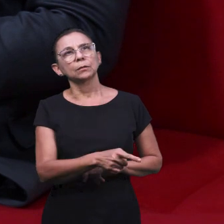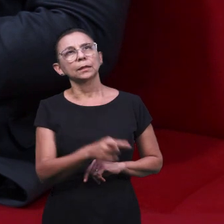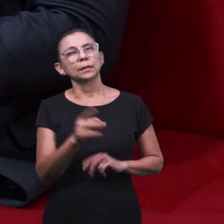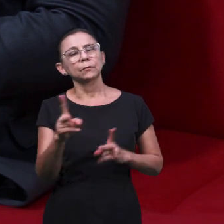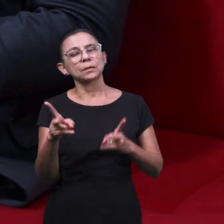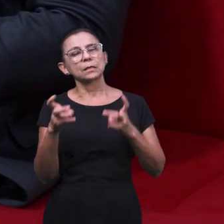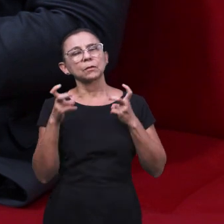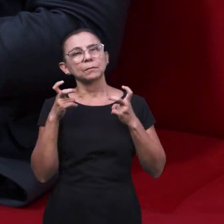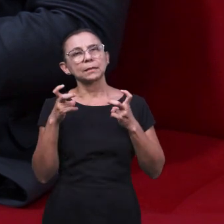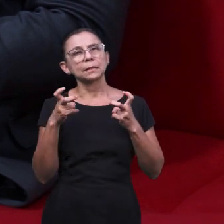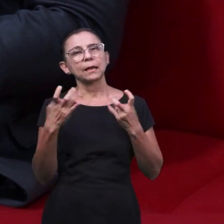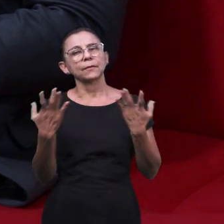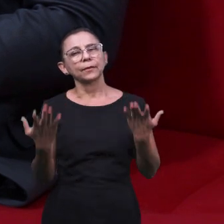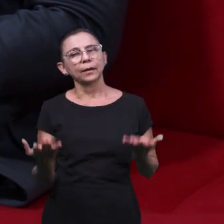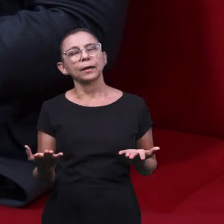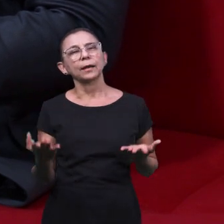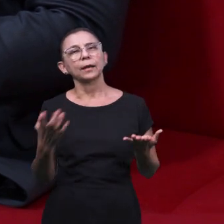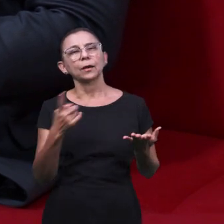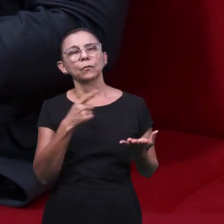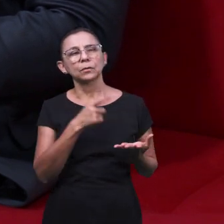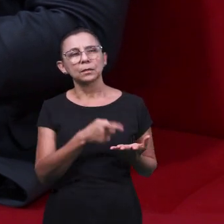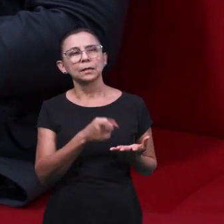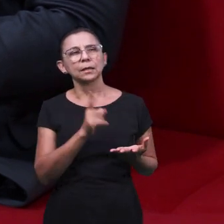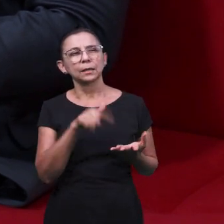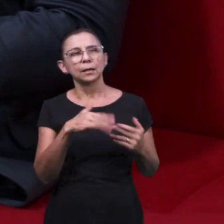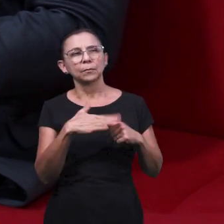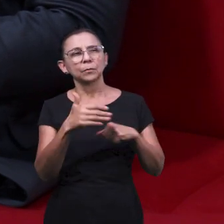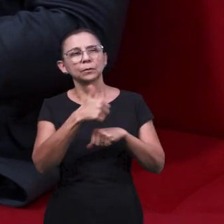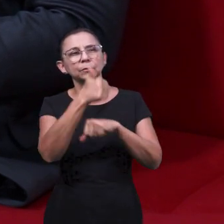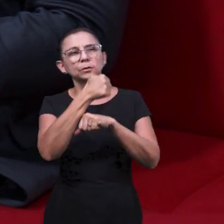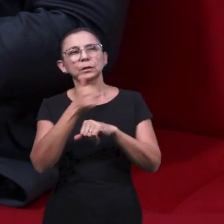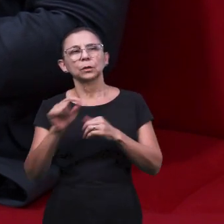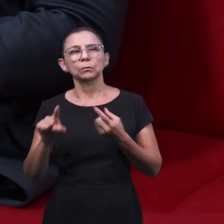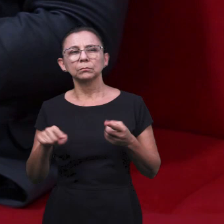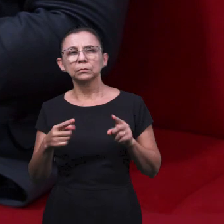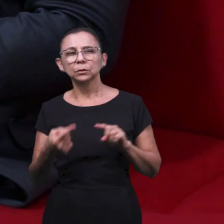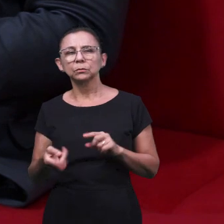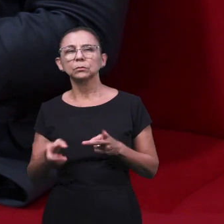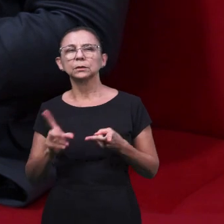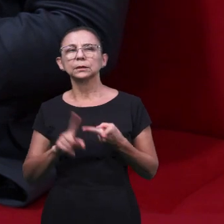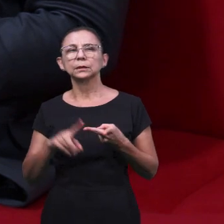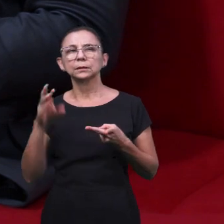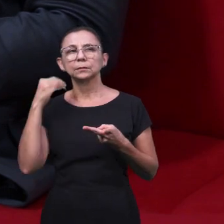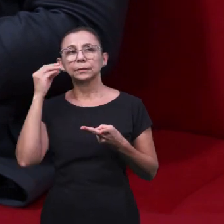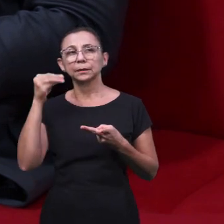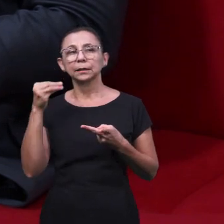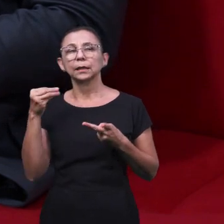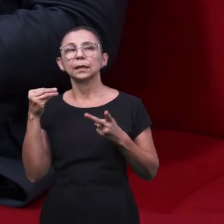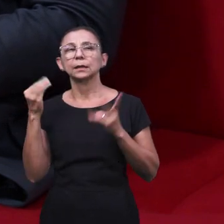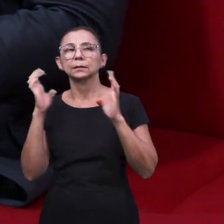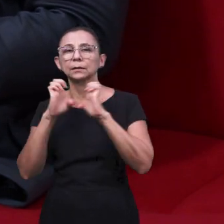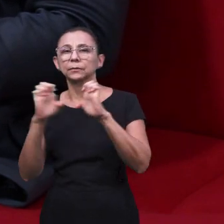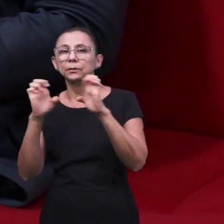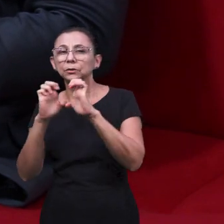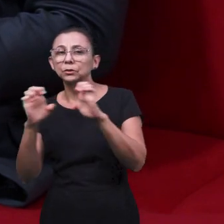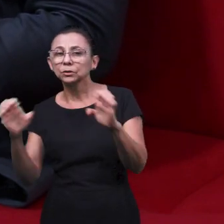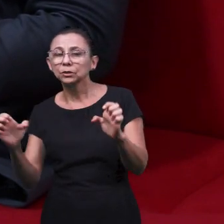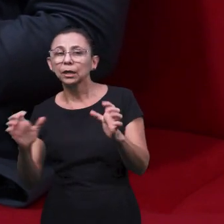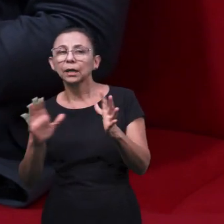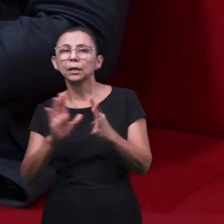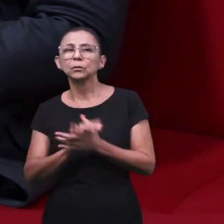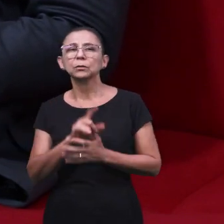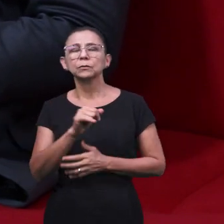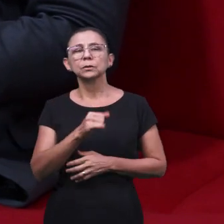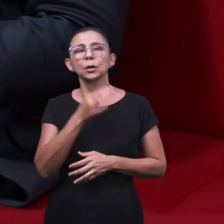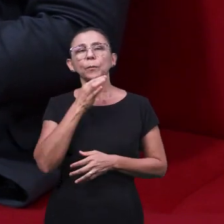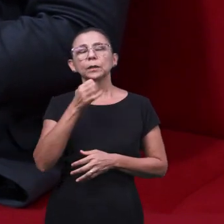como uma pessoa que vive a experiência do Evangelho, a sua impressão desse seminário e deste lugar onde nós estamos, do